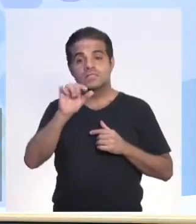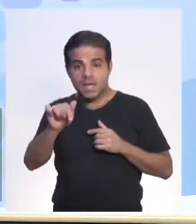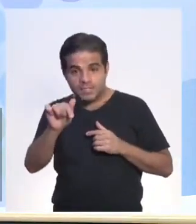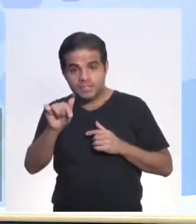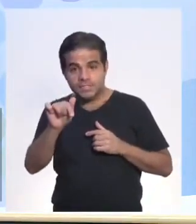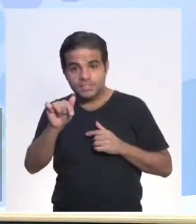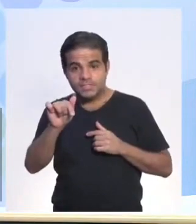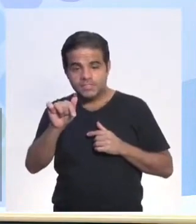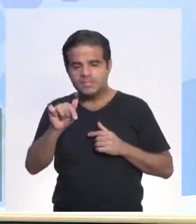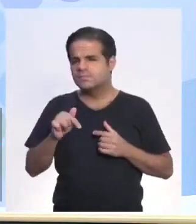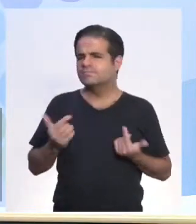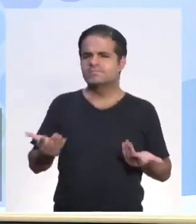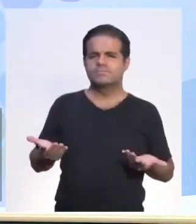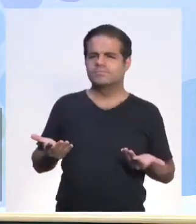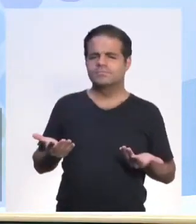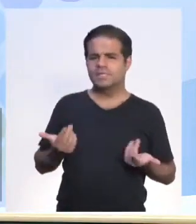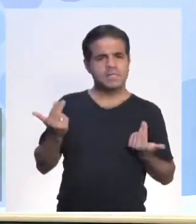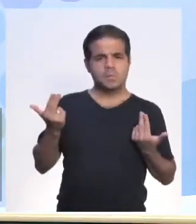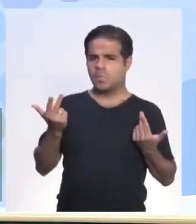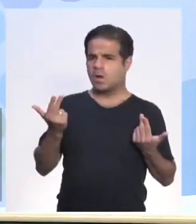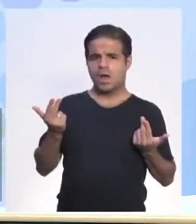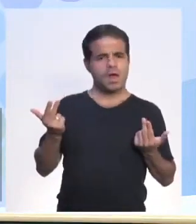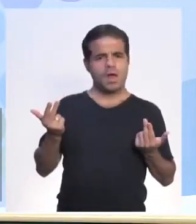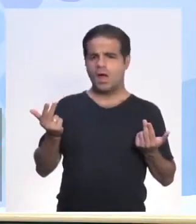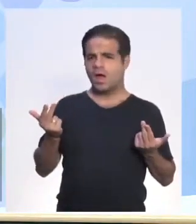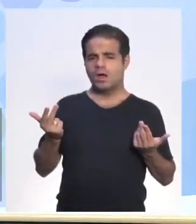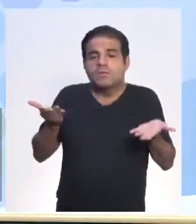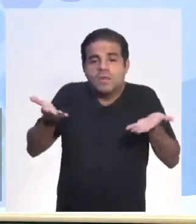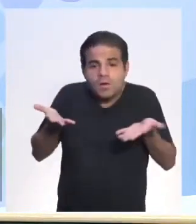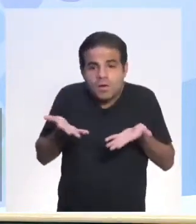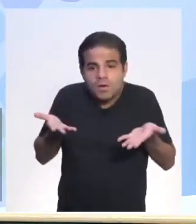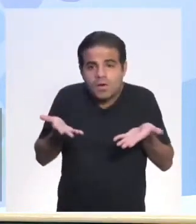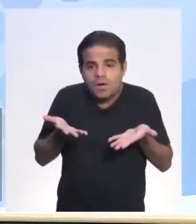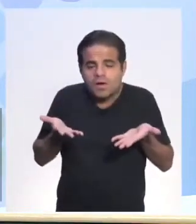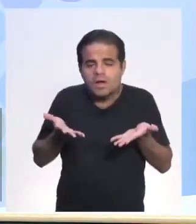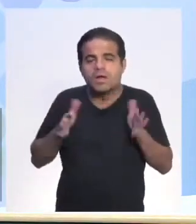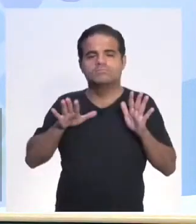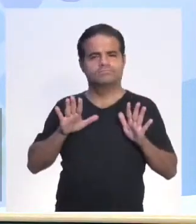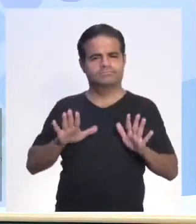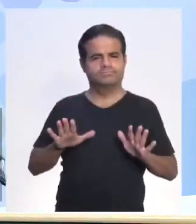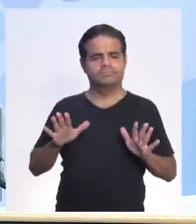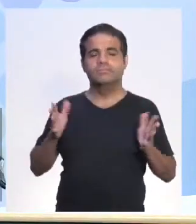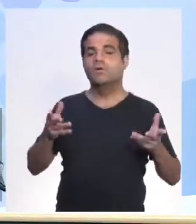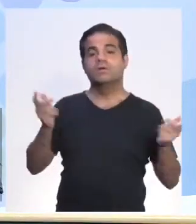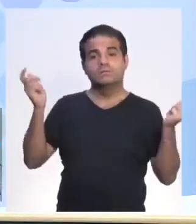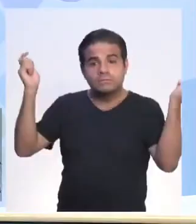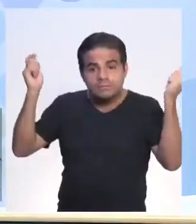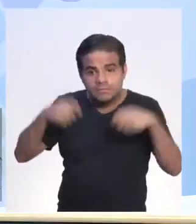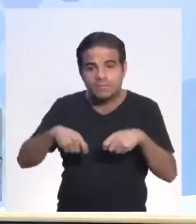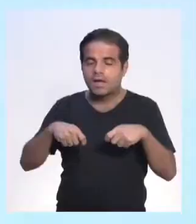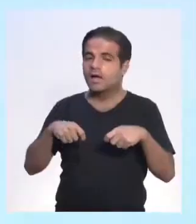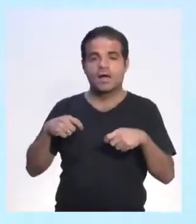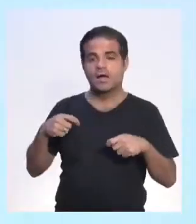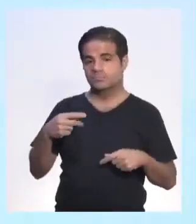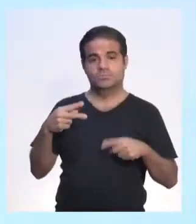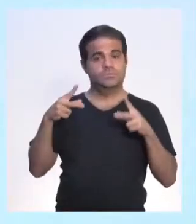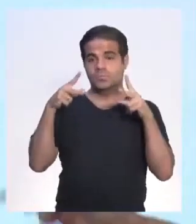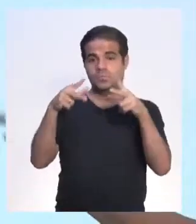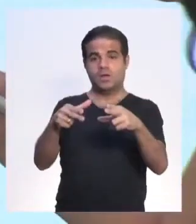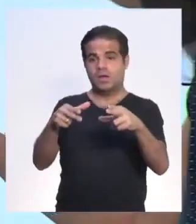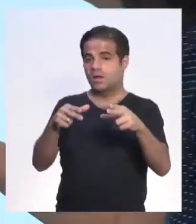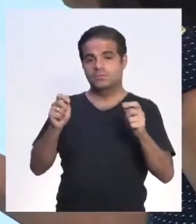0,7. Mas eles são idênticos. E agora? Bom, agora só pode ser o sinal de igual,